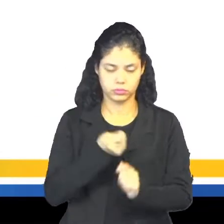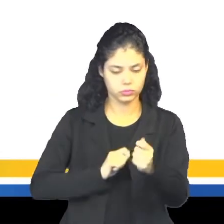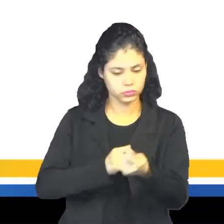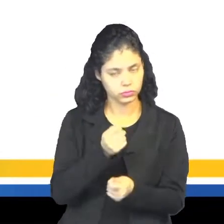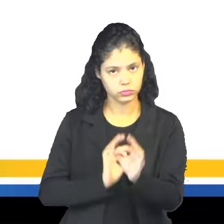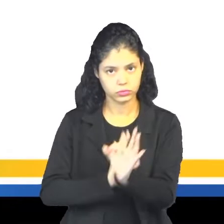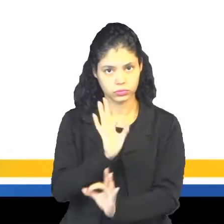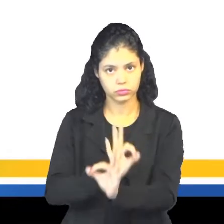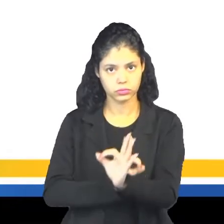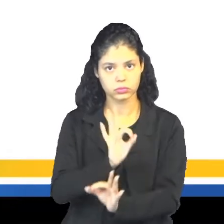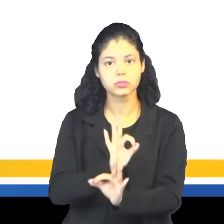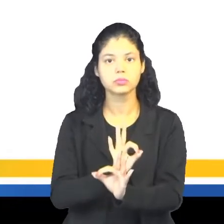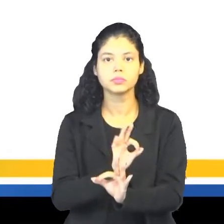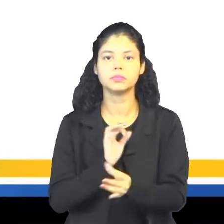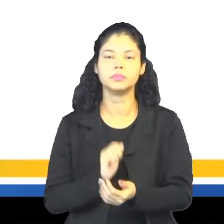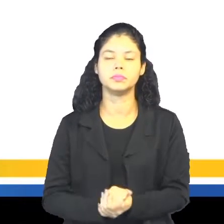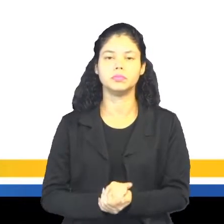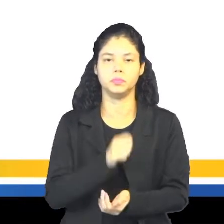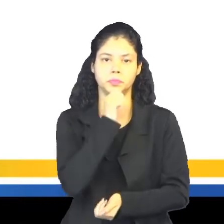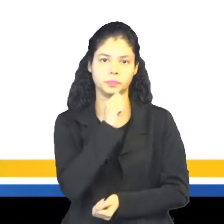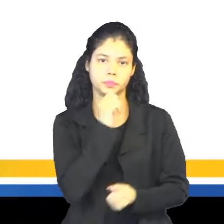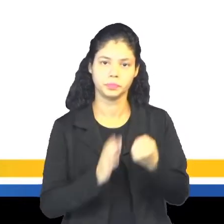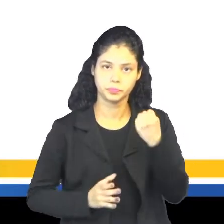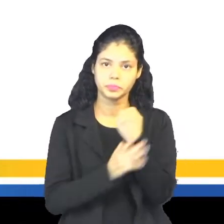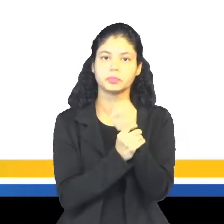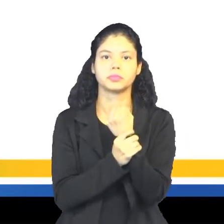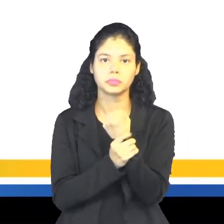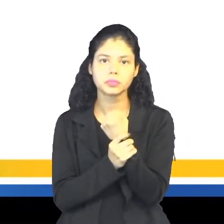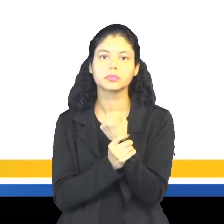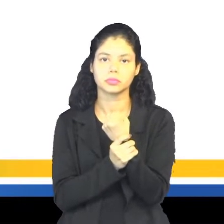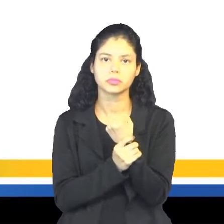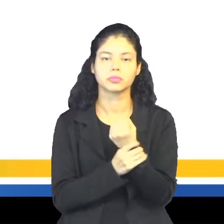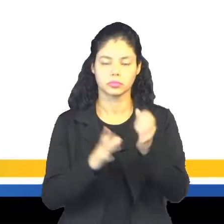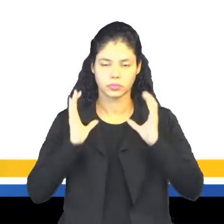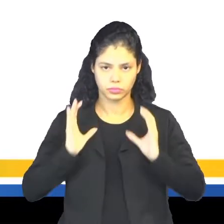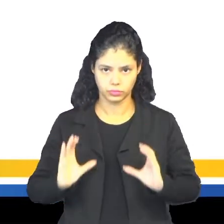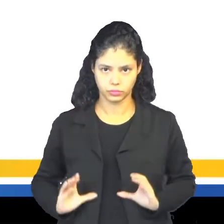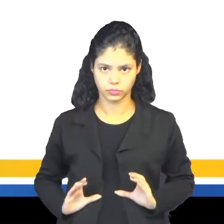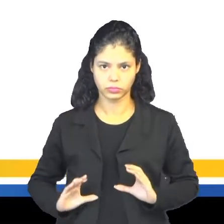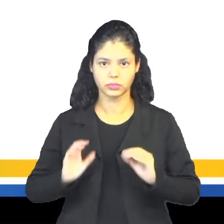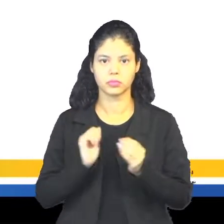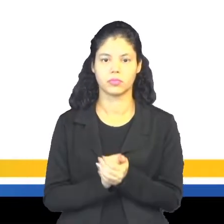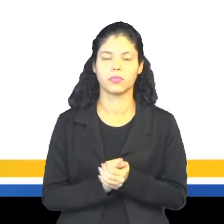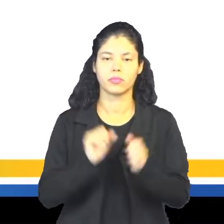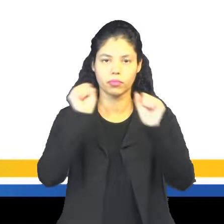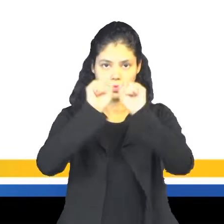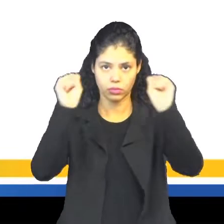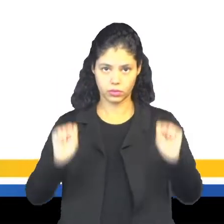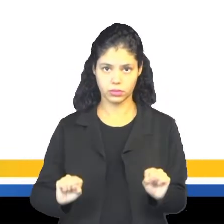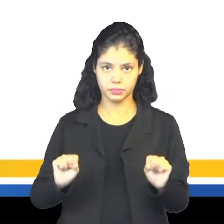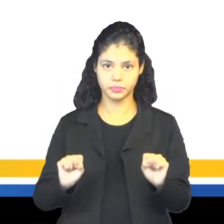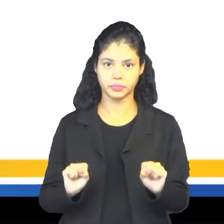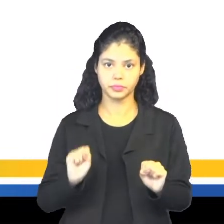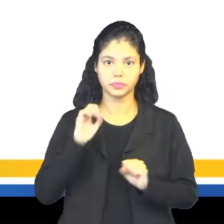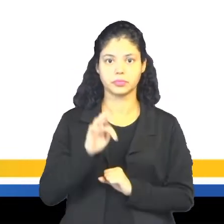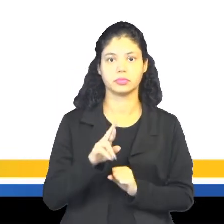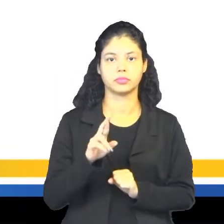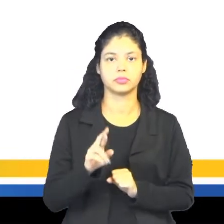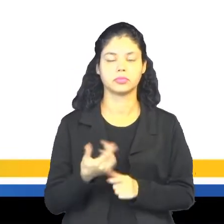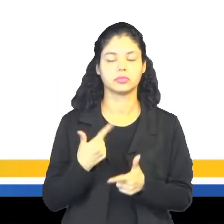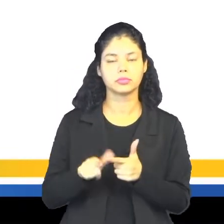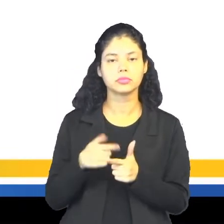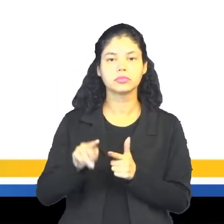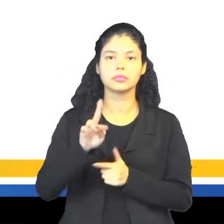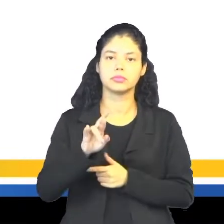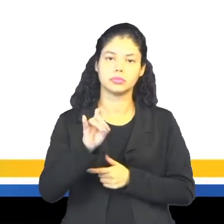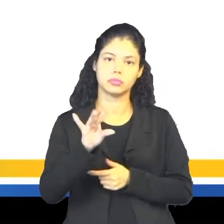da ordem, além de melhor proteger os direitos e deveres dos cidadãos. A gente tem aí o sistema burocrático que marcou o surgimento de